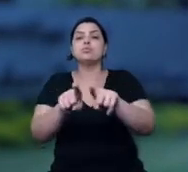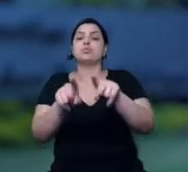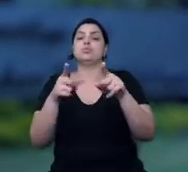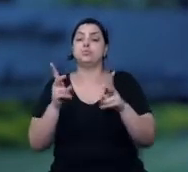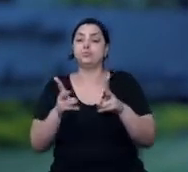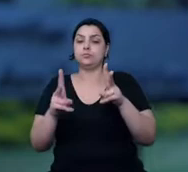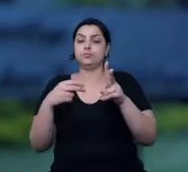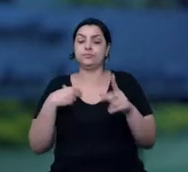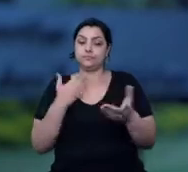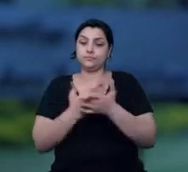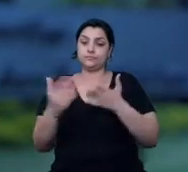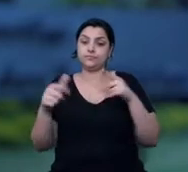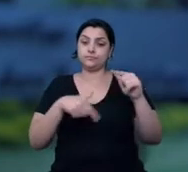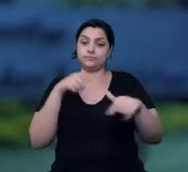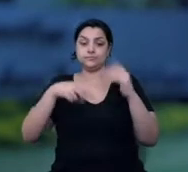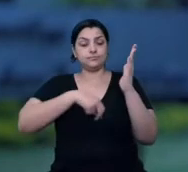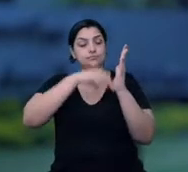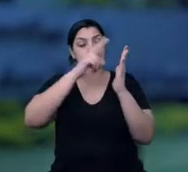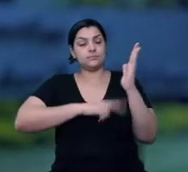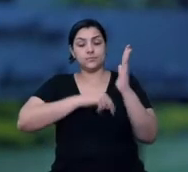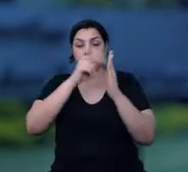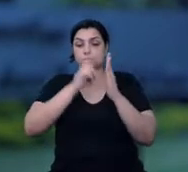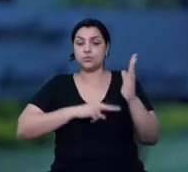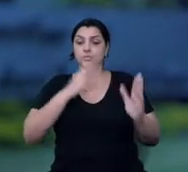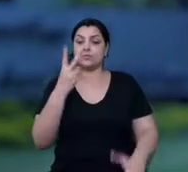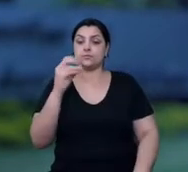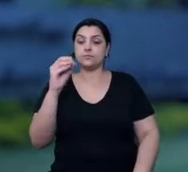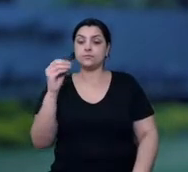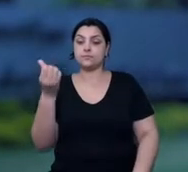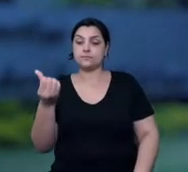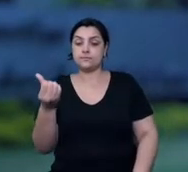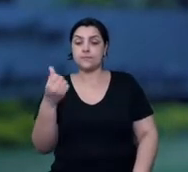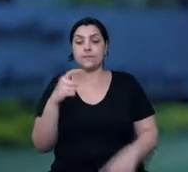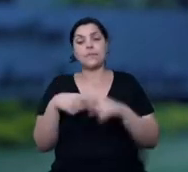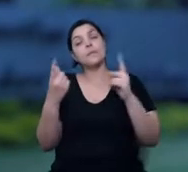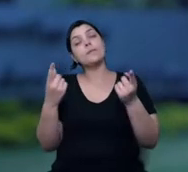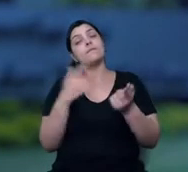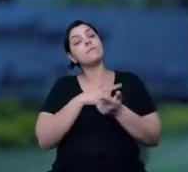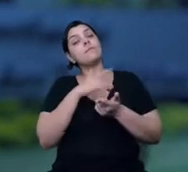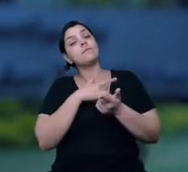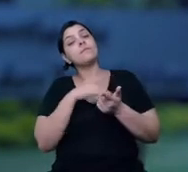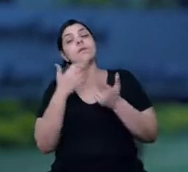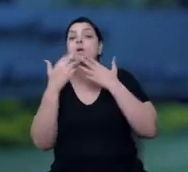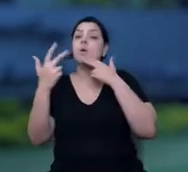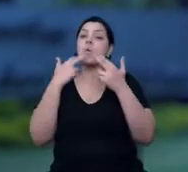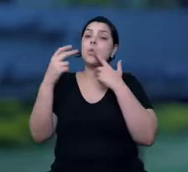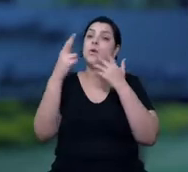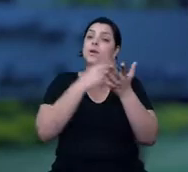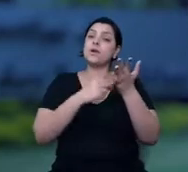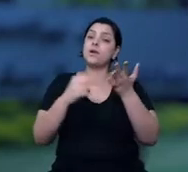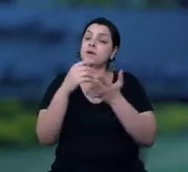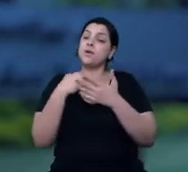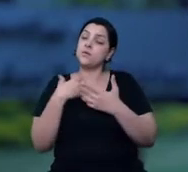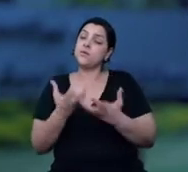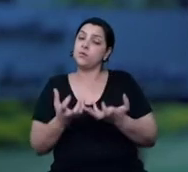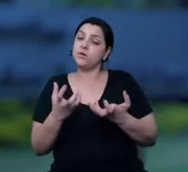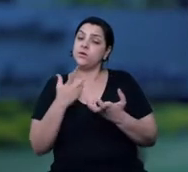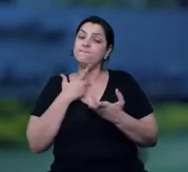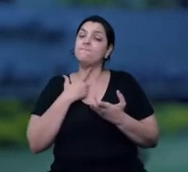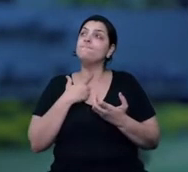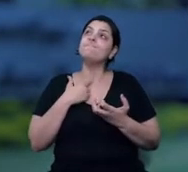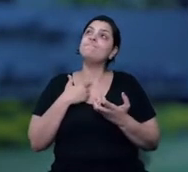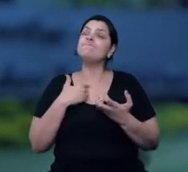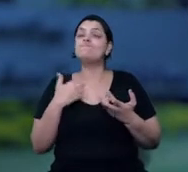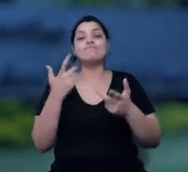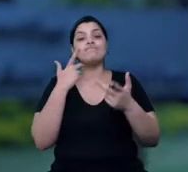com pintura em 2006, porque eu achei que valia a pena colocar um pouco de cor nos desenhos. Era mais uma necessidade de trabalhar com as cores mesmo,